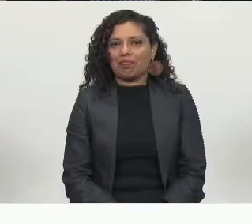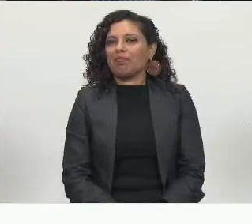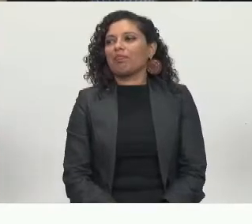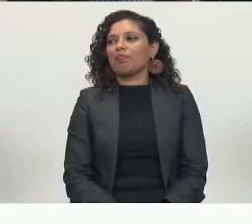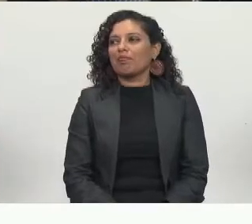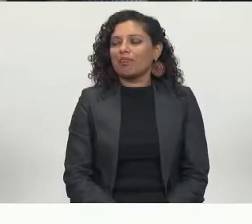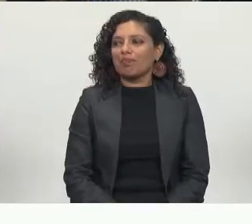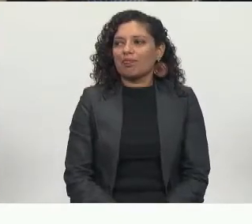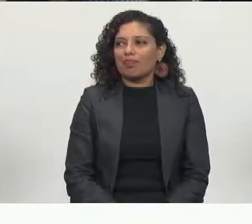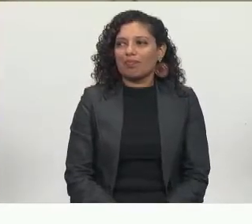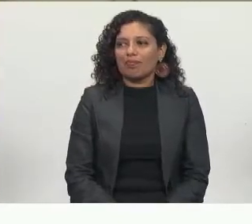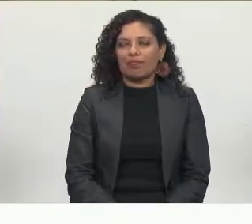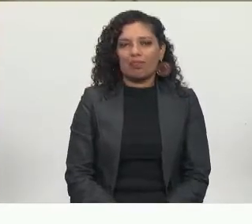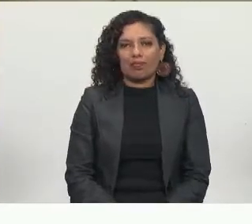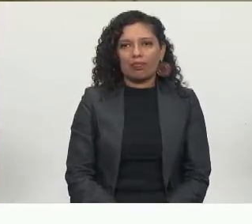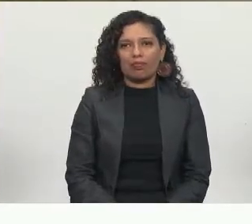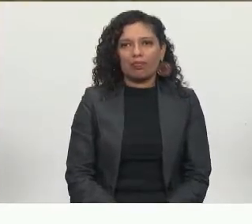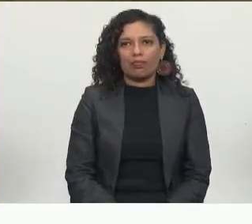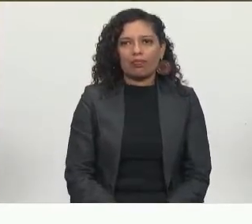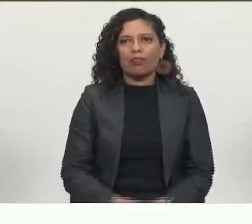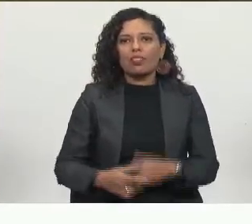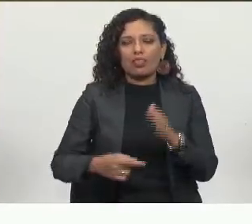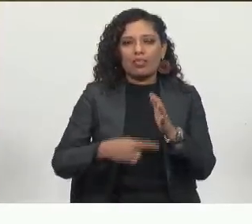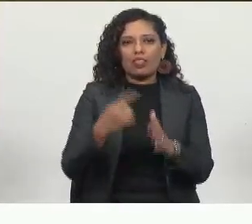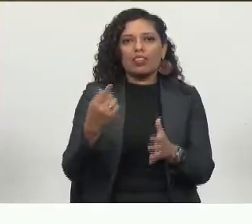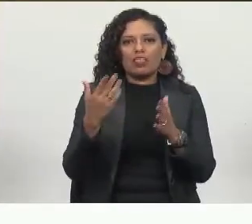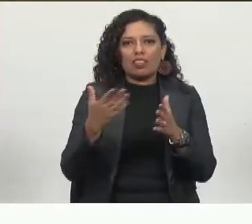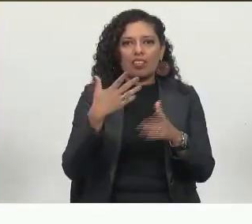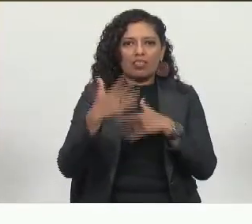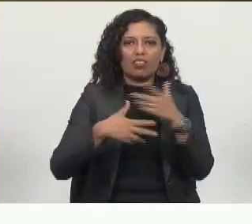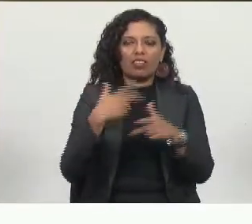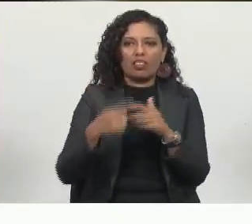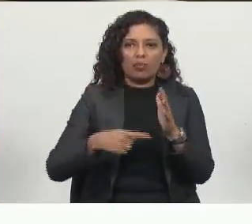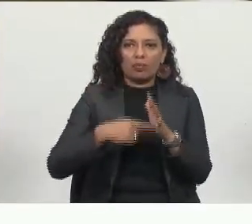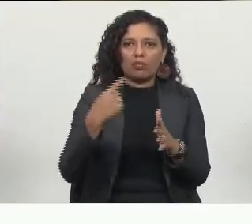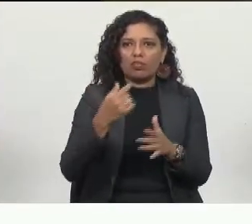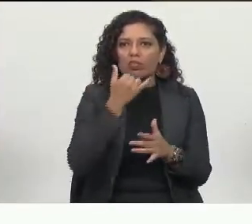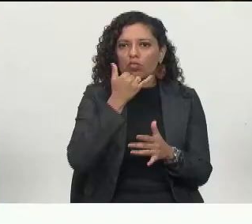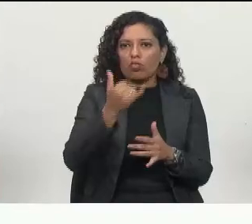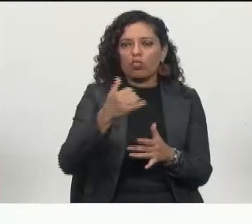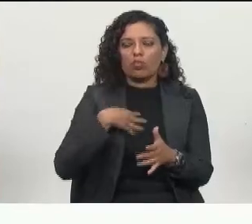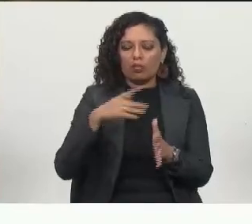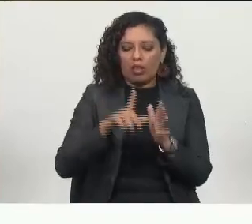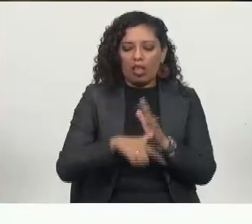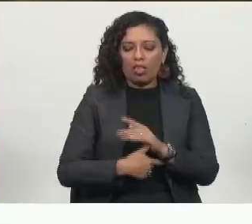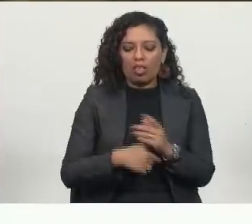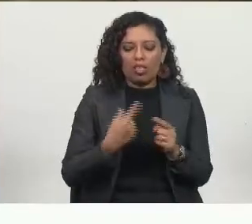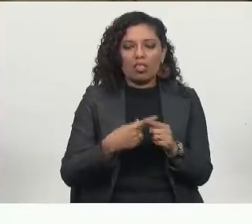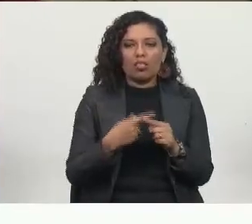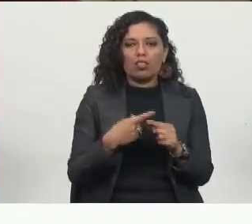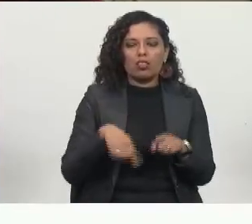Bom, boa tarde a todos. Primeiramente, eu gostaria de pedir desculpa pelo atraso, que eu também estava